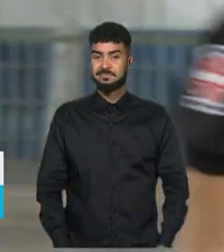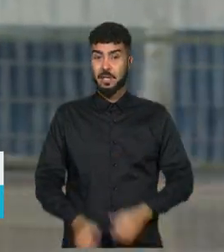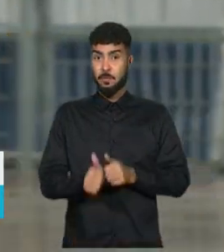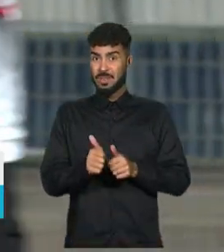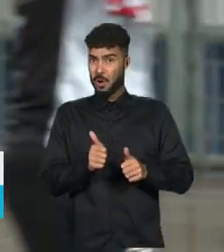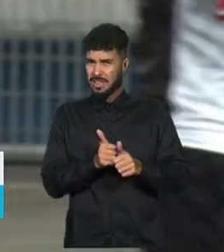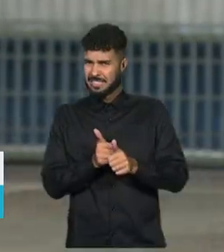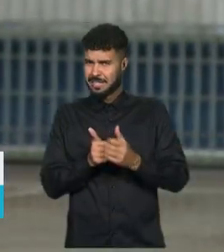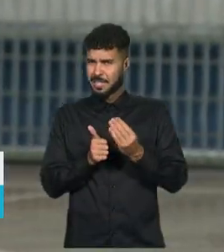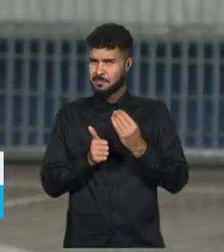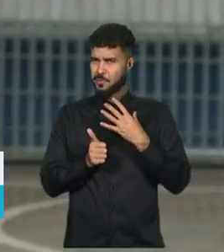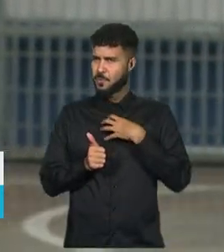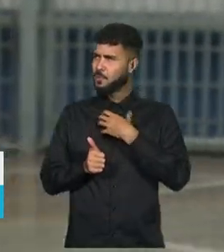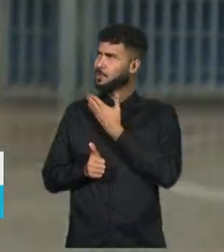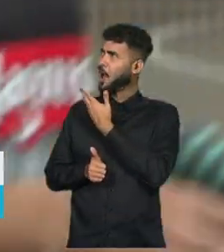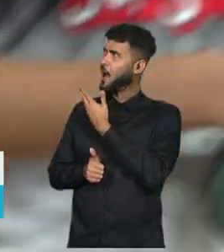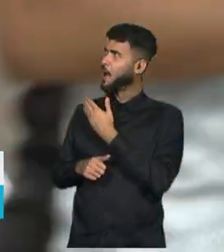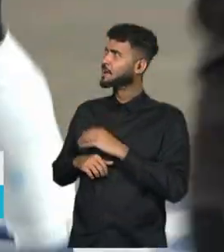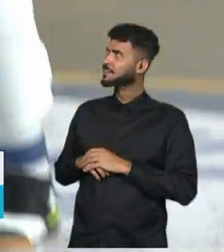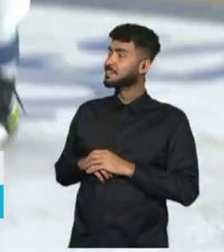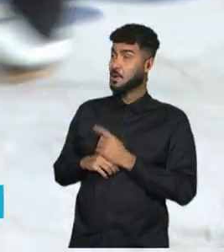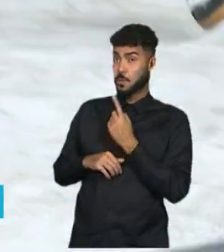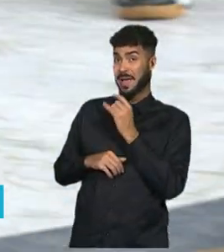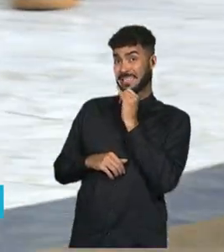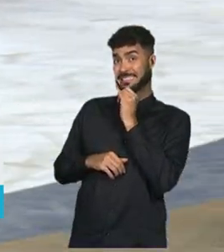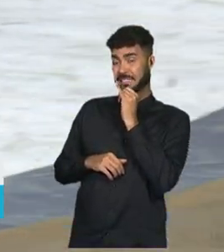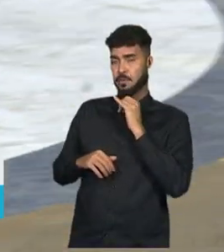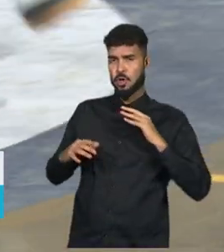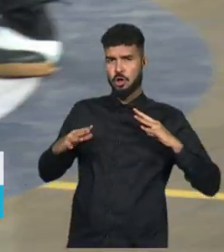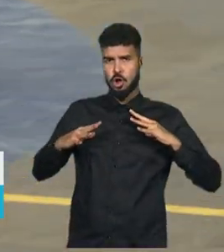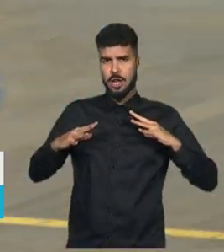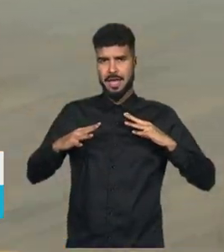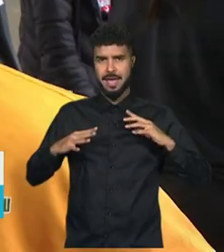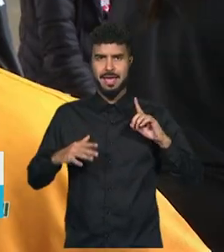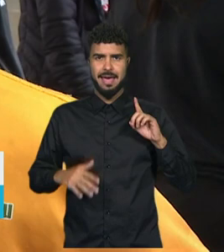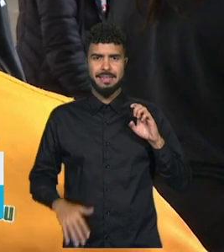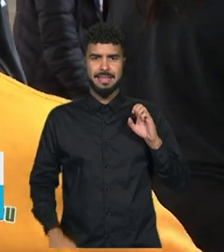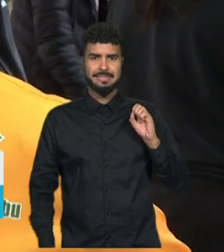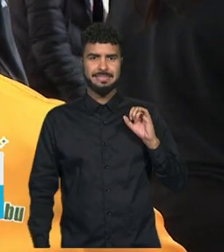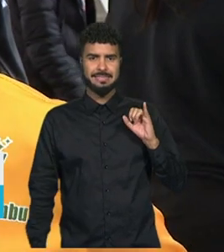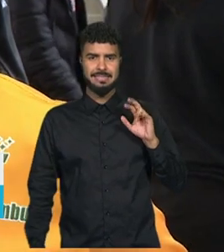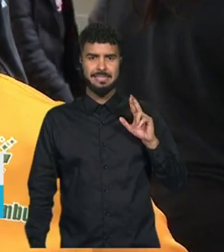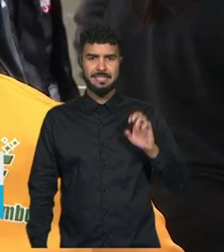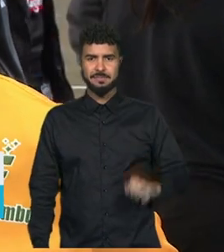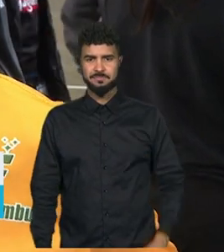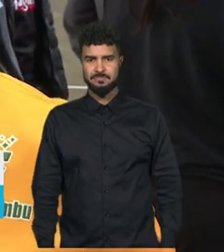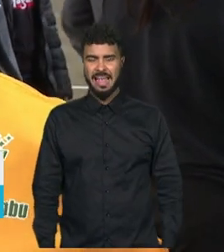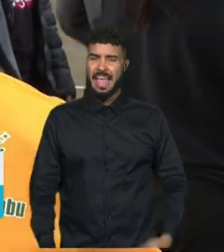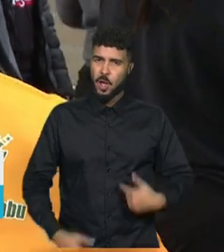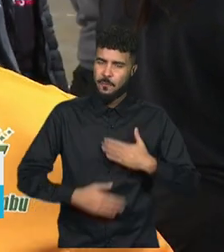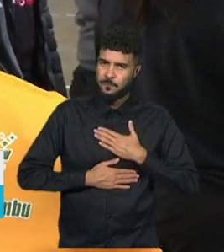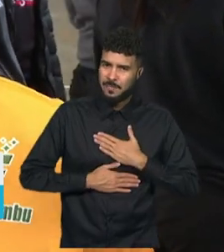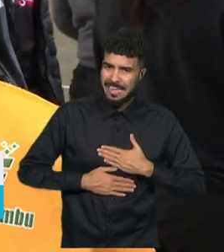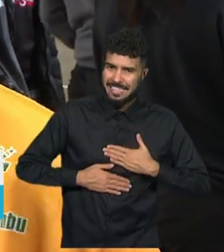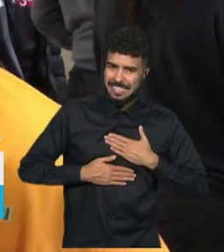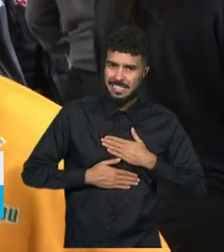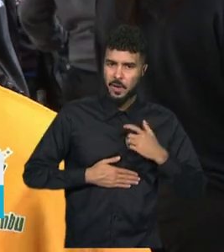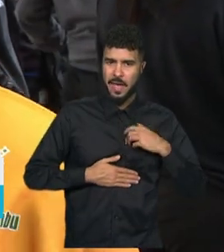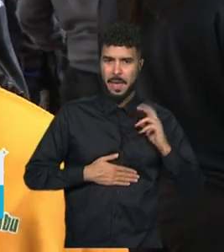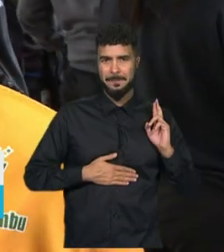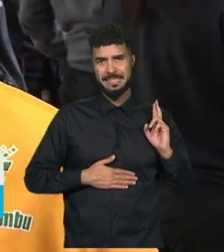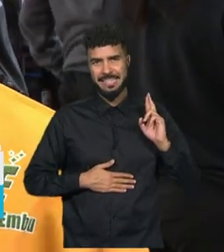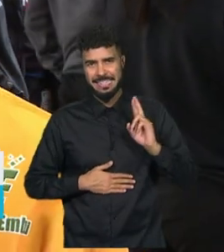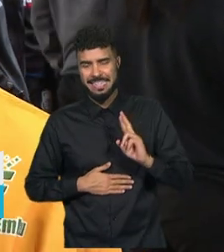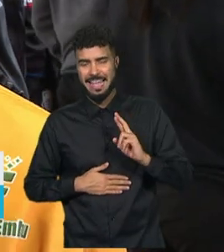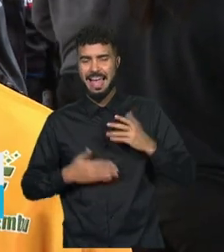não falta nesse time. Uma delas é a goleira Desirê. Fico muito feliz por estar representando a camisa de Taboão. É